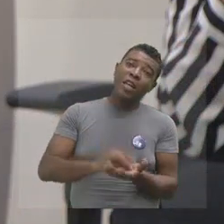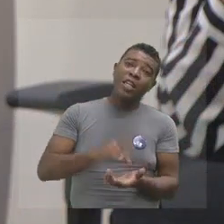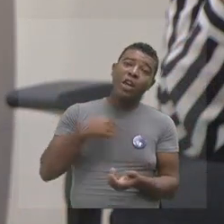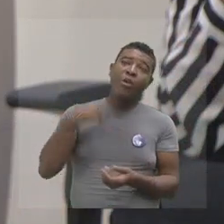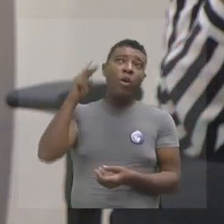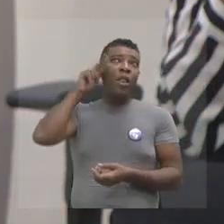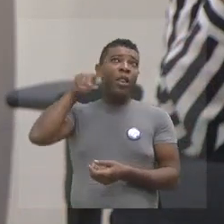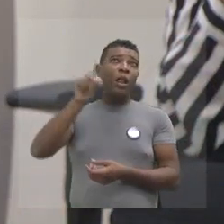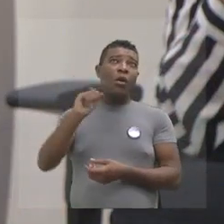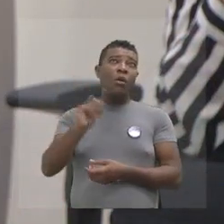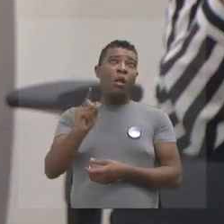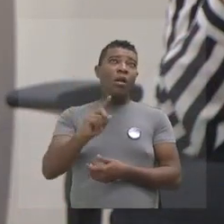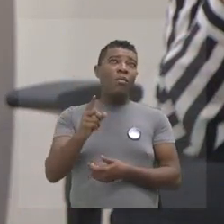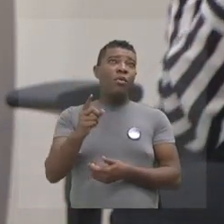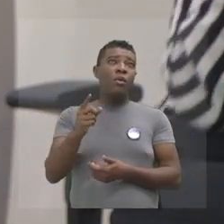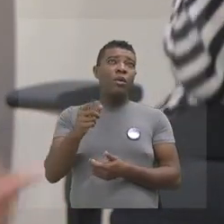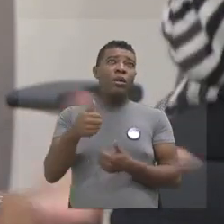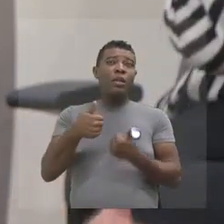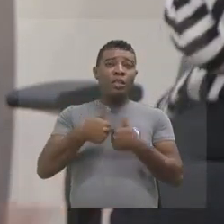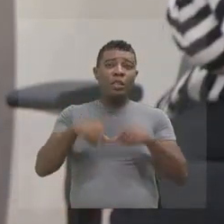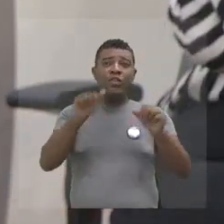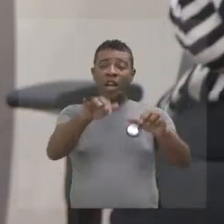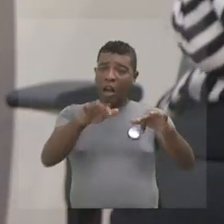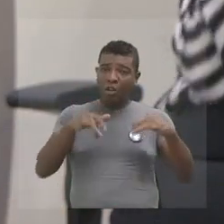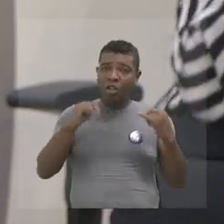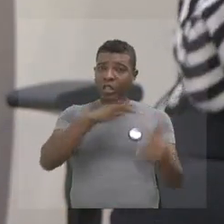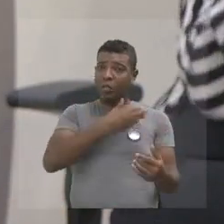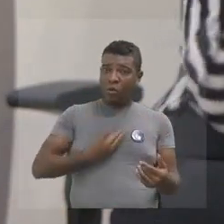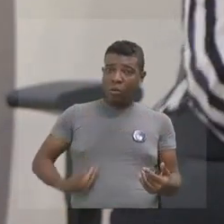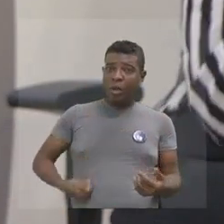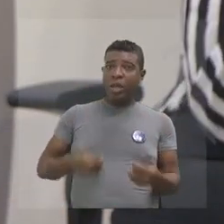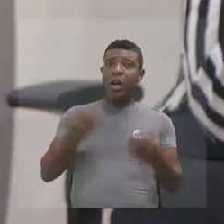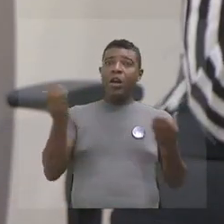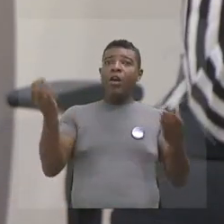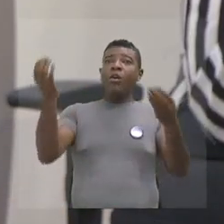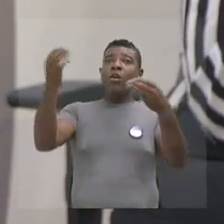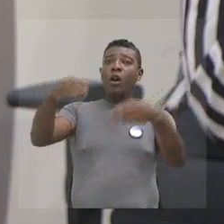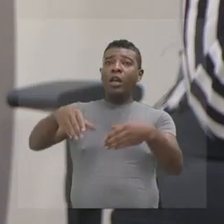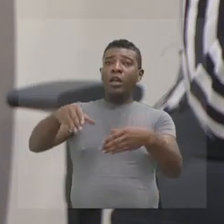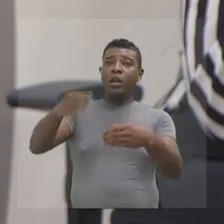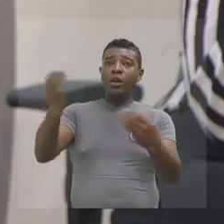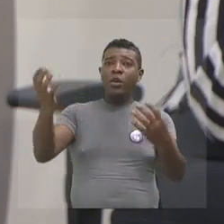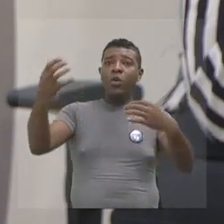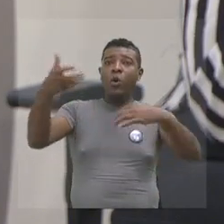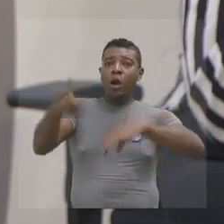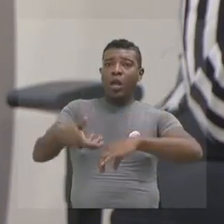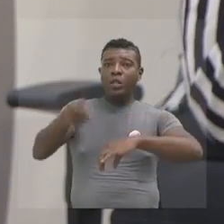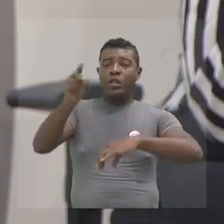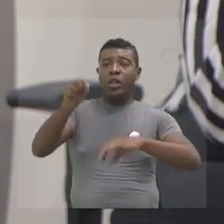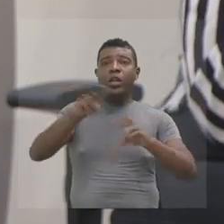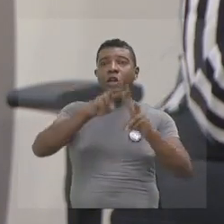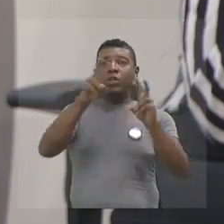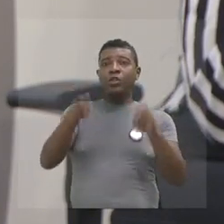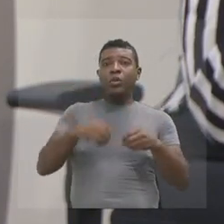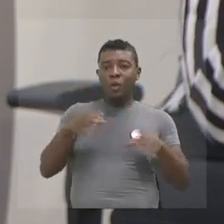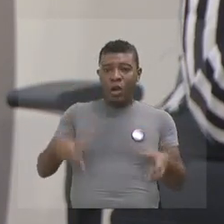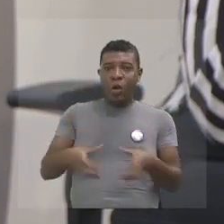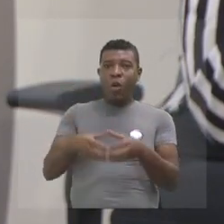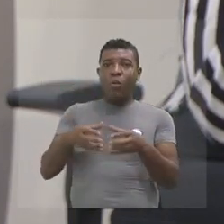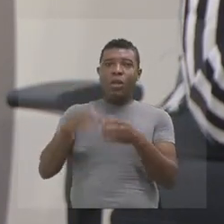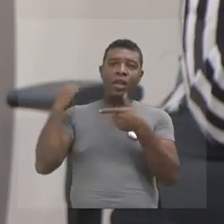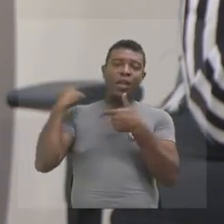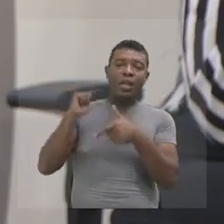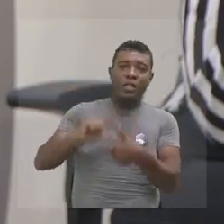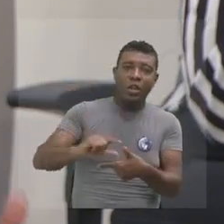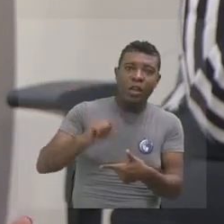de fato Na audiência pública nem do congresso nacional nem aqui sobre comunidades tradicionais e eu lhe falei também esse pessoalmente